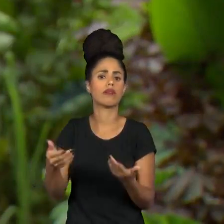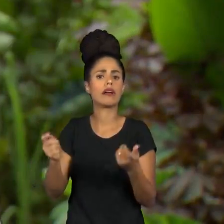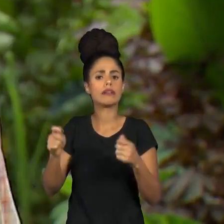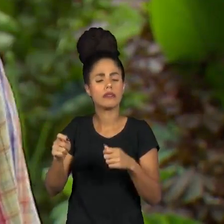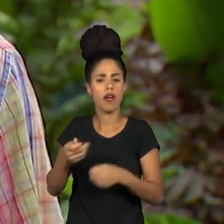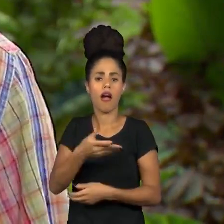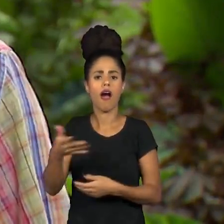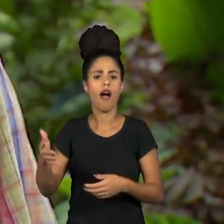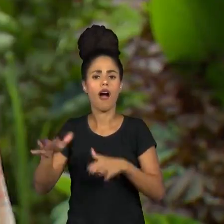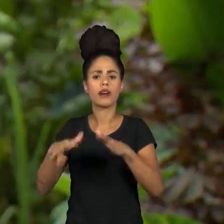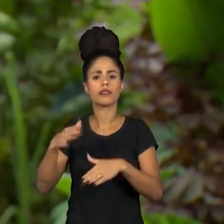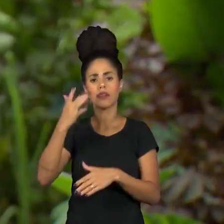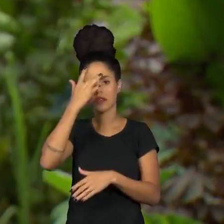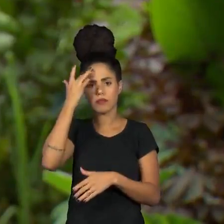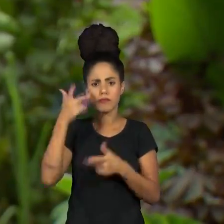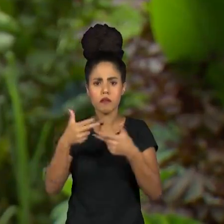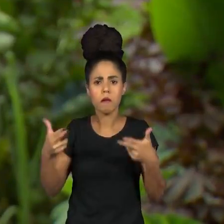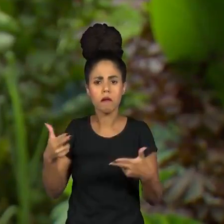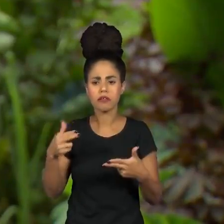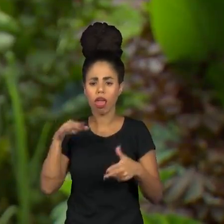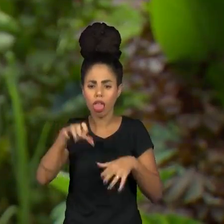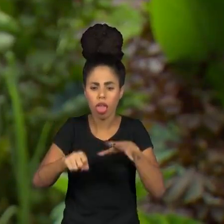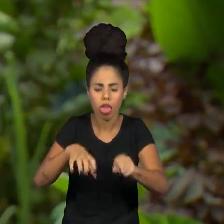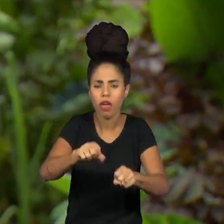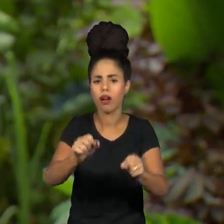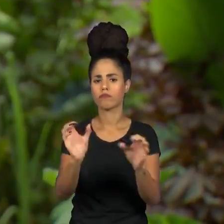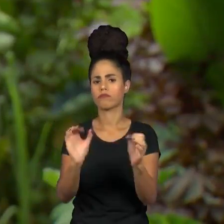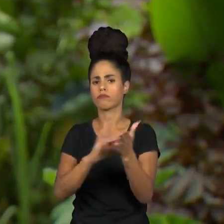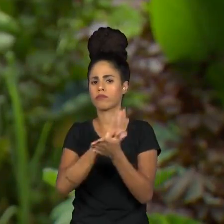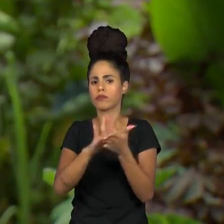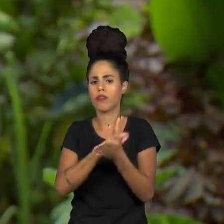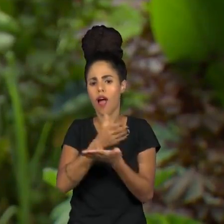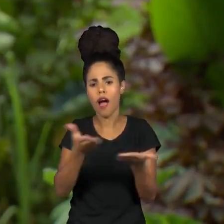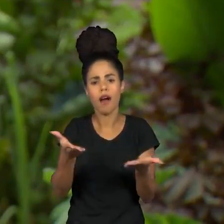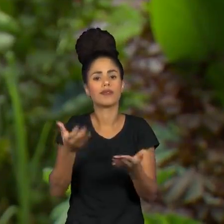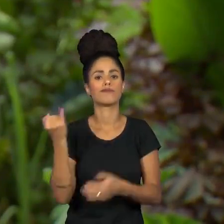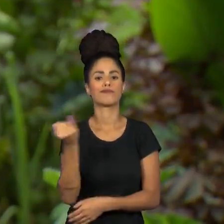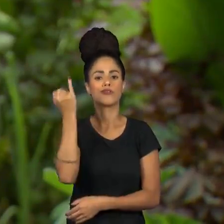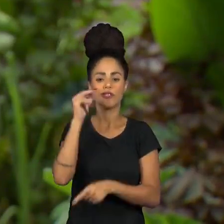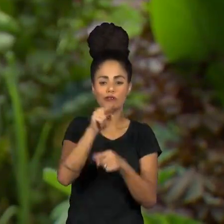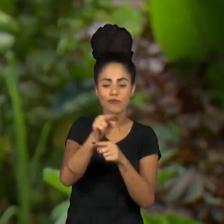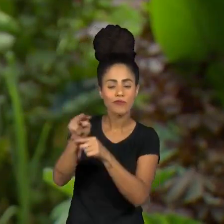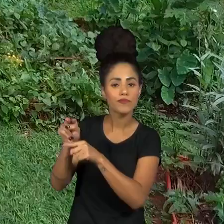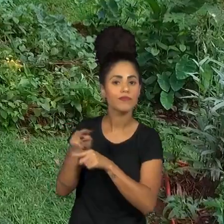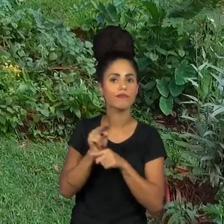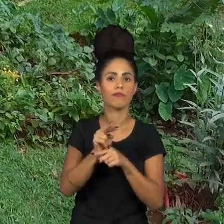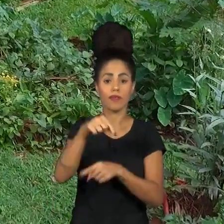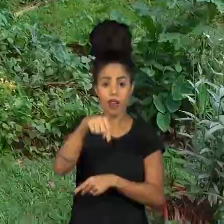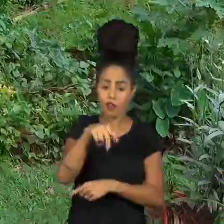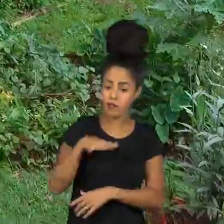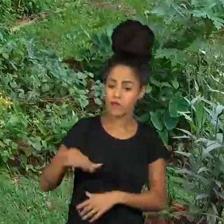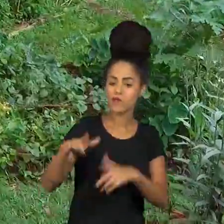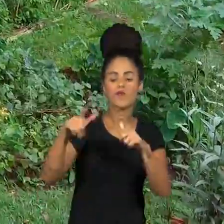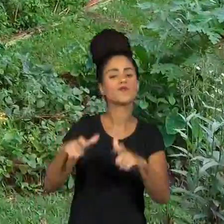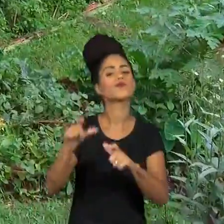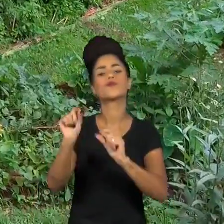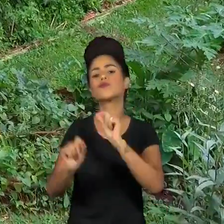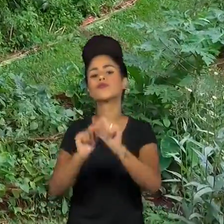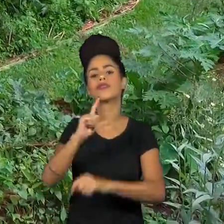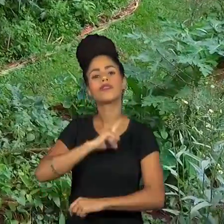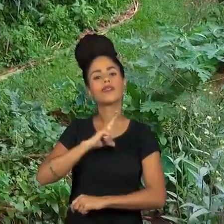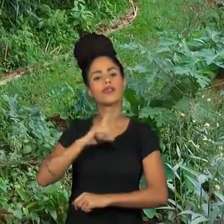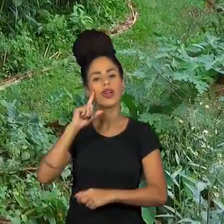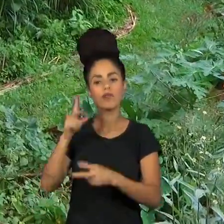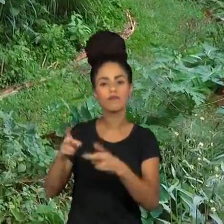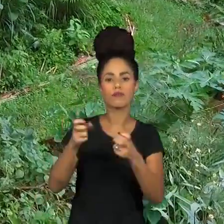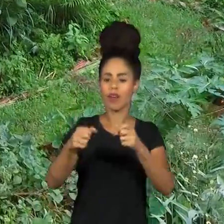que atraíssem roedores, por exemplo, que é absolutamente infundado, né? Ao contrário, esse é um espaço que preserva